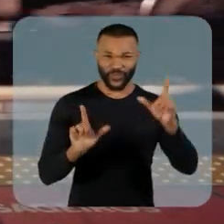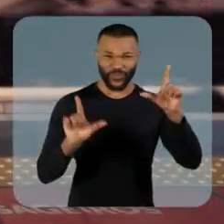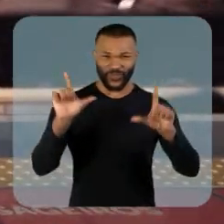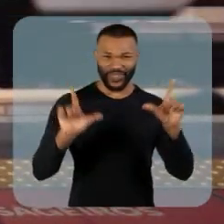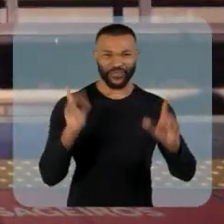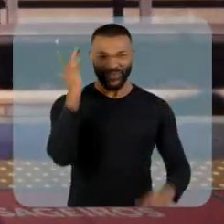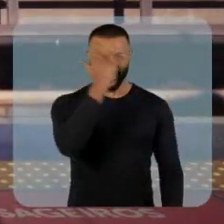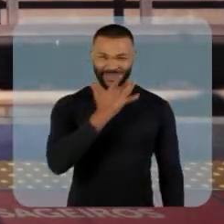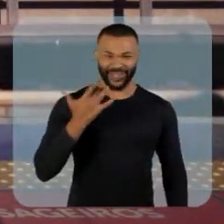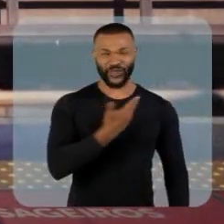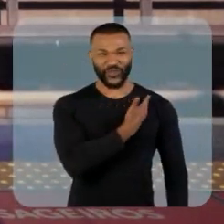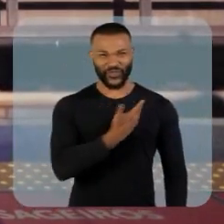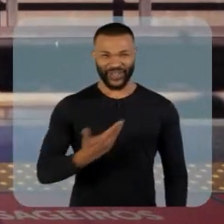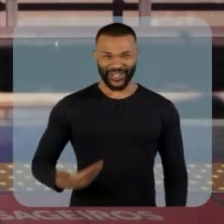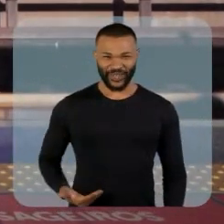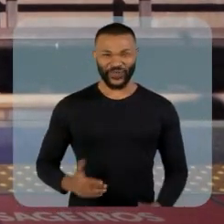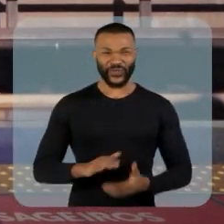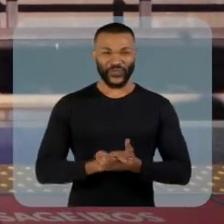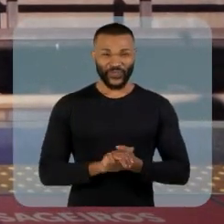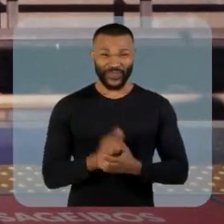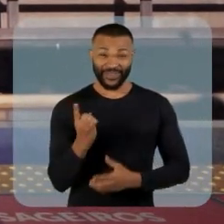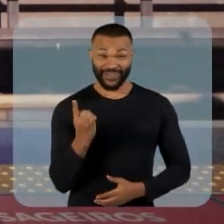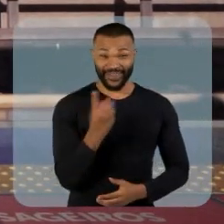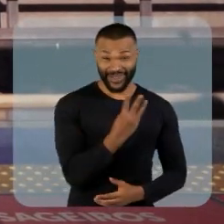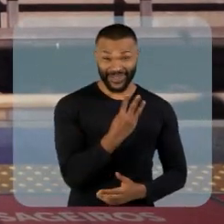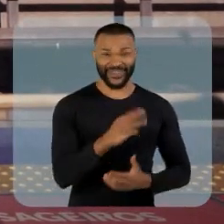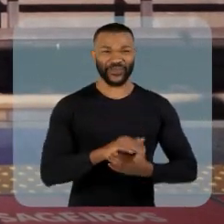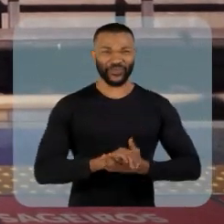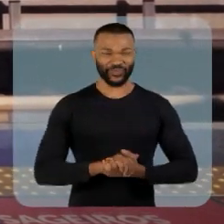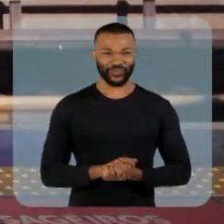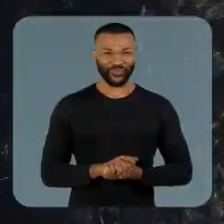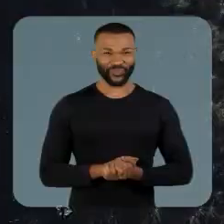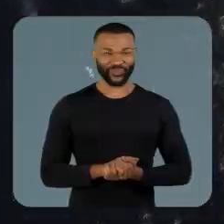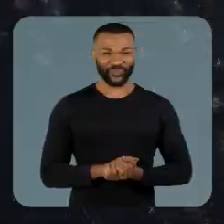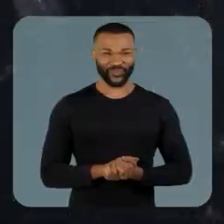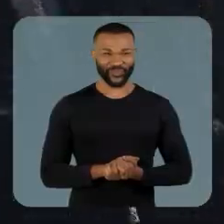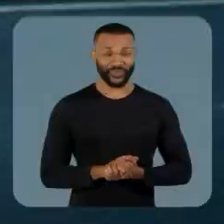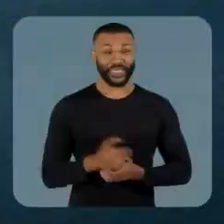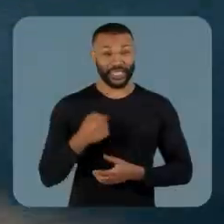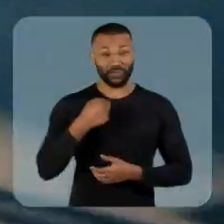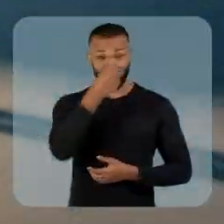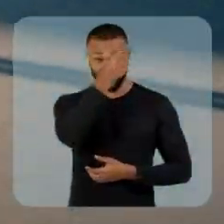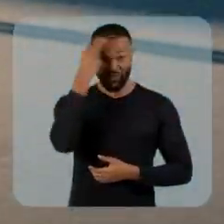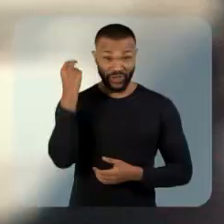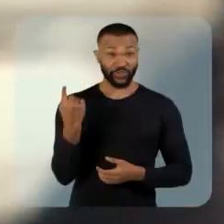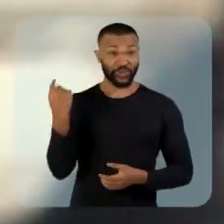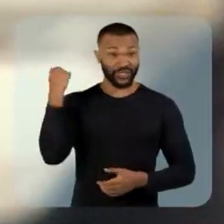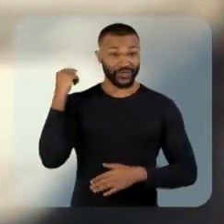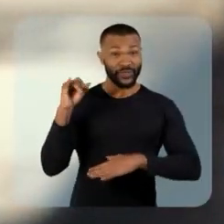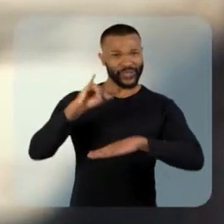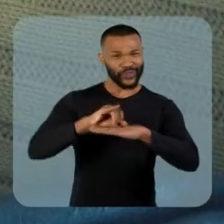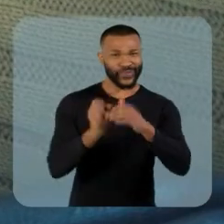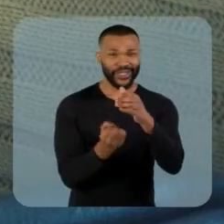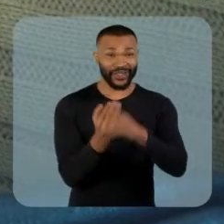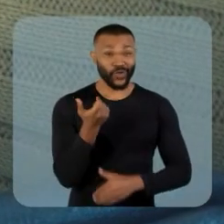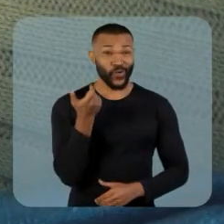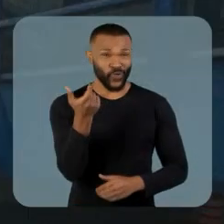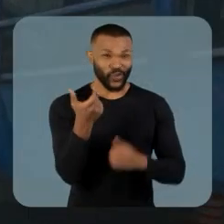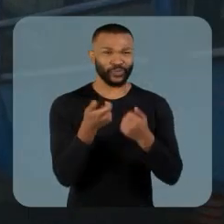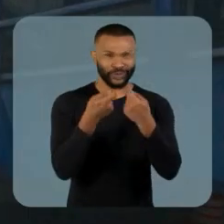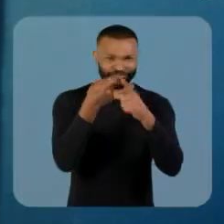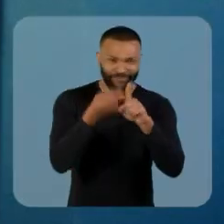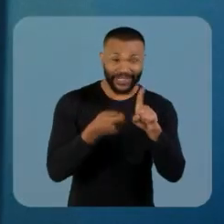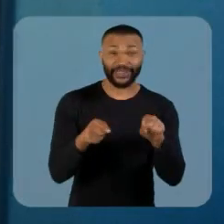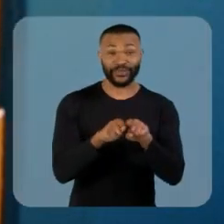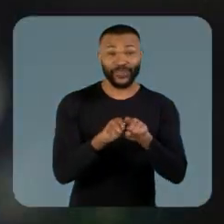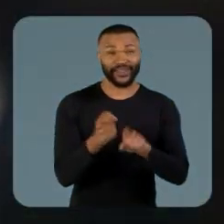Começa agora o programa Haddad Governador 13. Quando fui prefeito da capital, criei o bilhete único mensal,